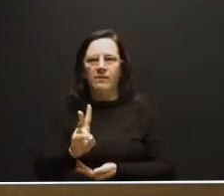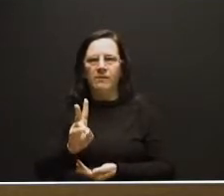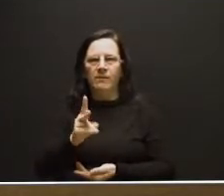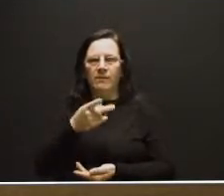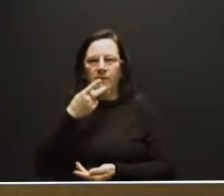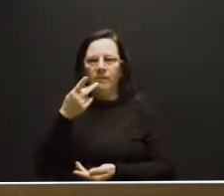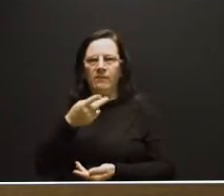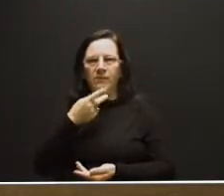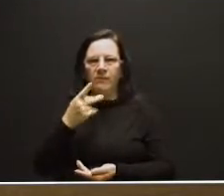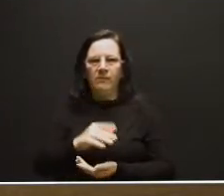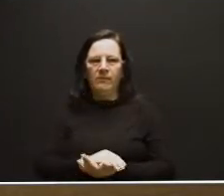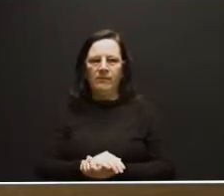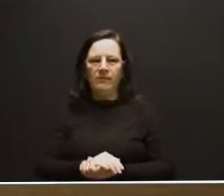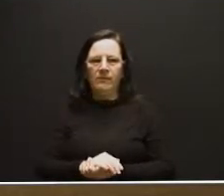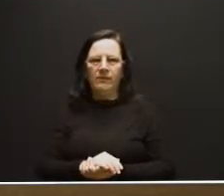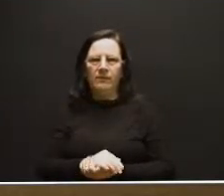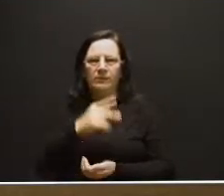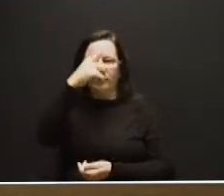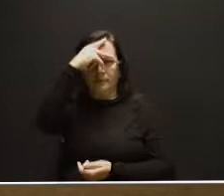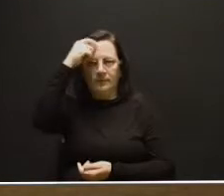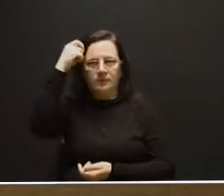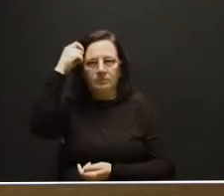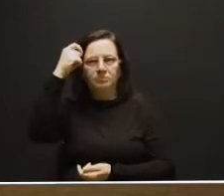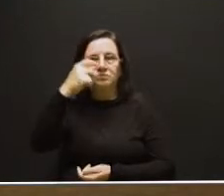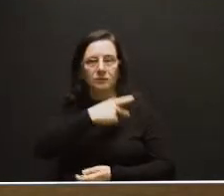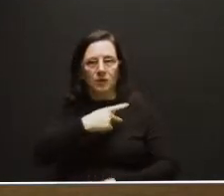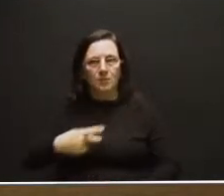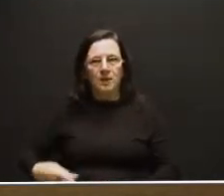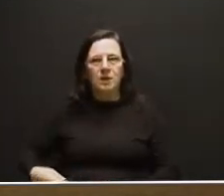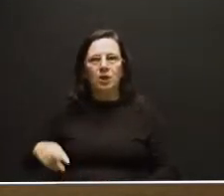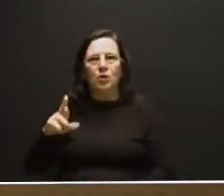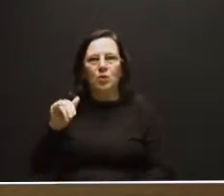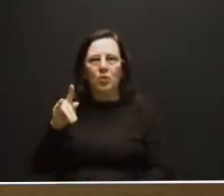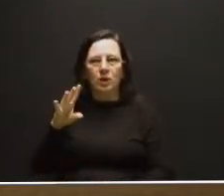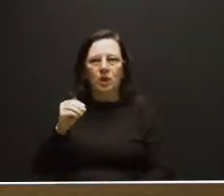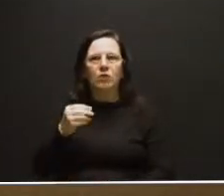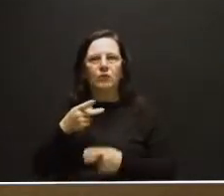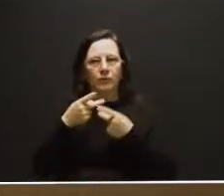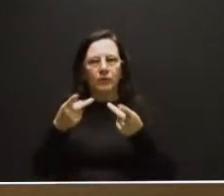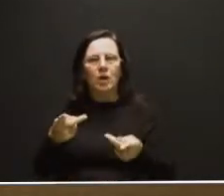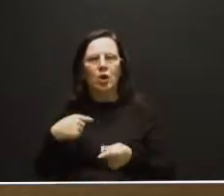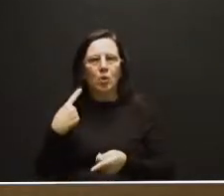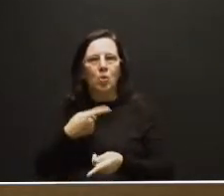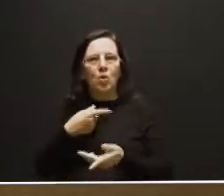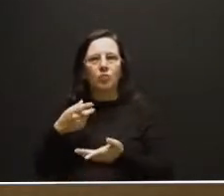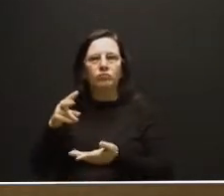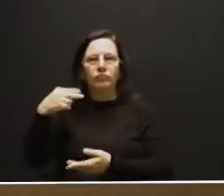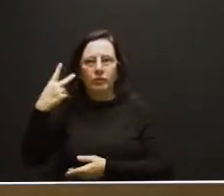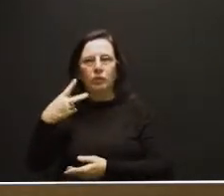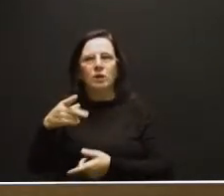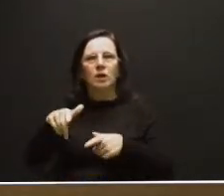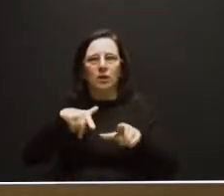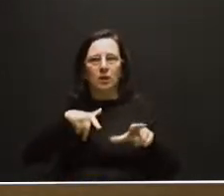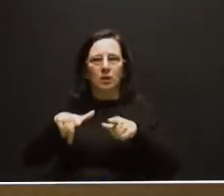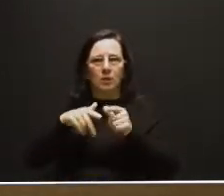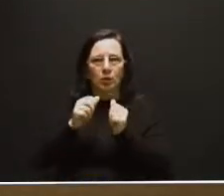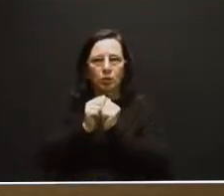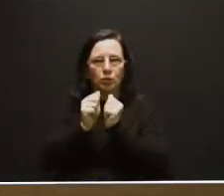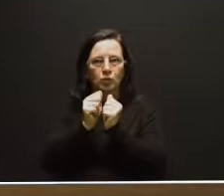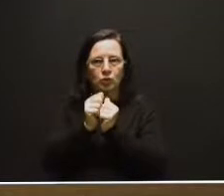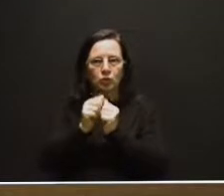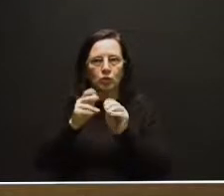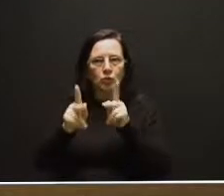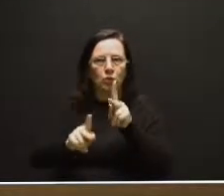nosso presidente rodrigo e sempre quando ele disse que nós somos um para-choque né a sociedade então